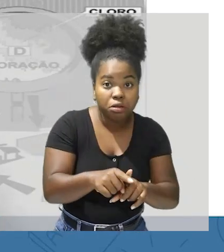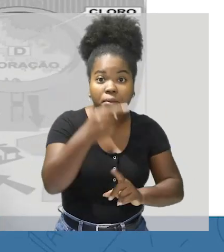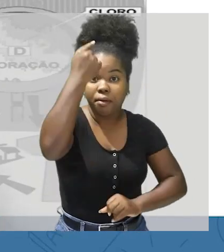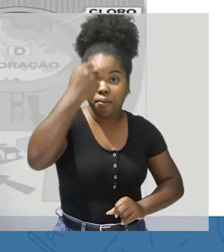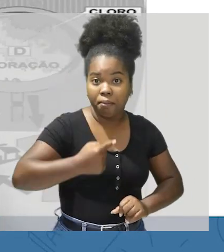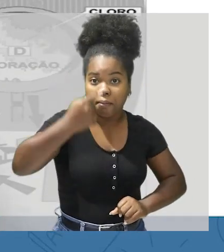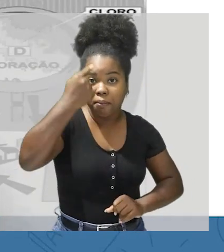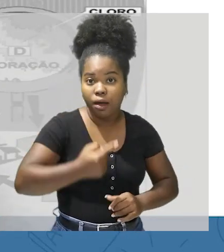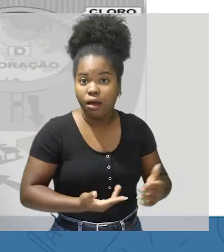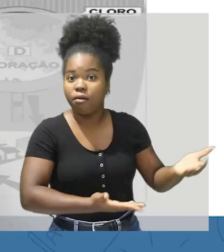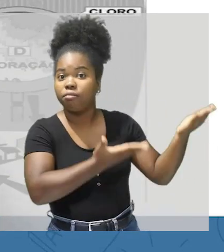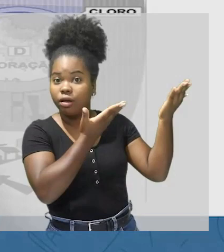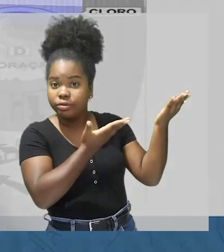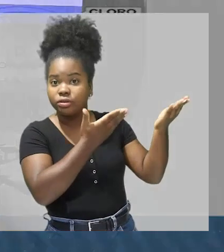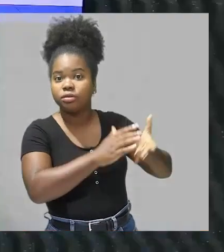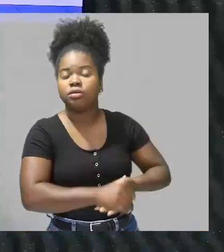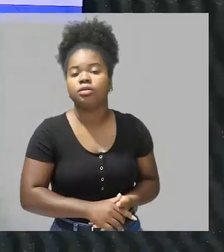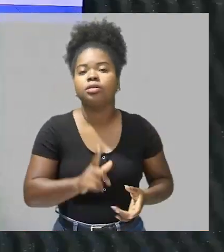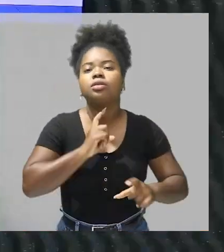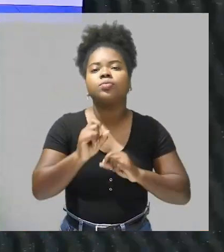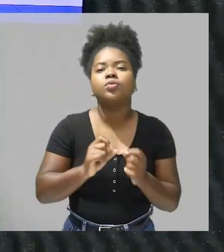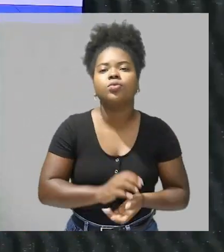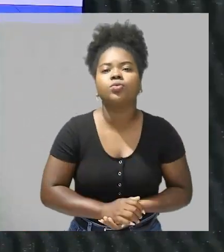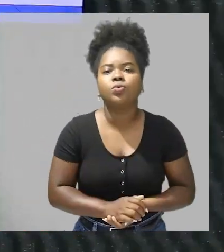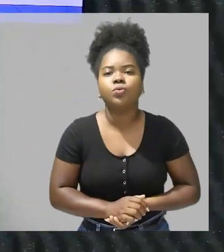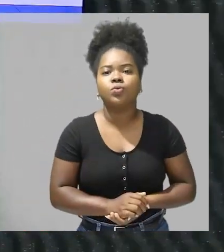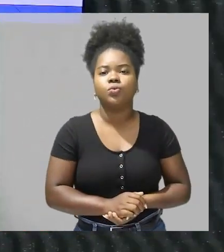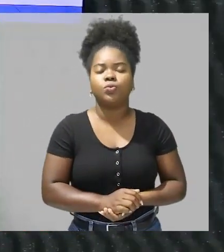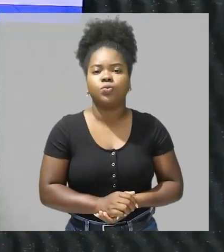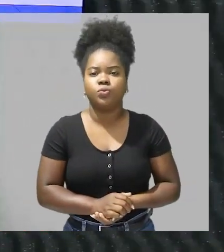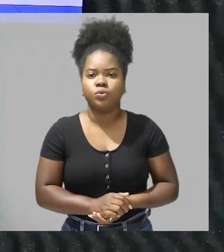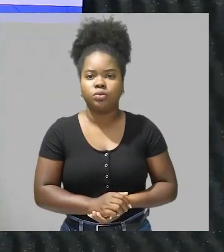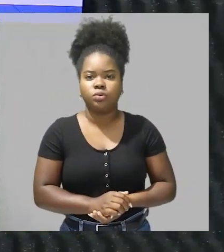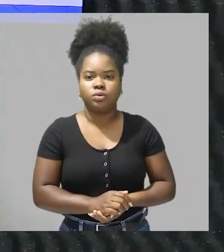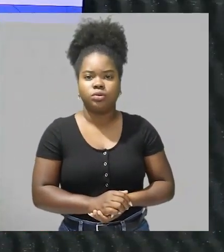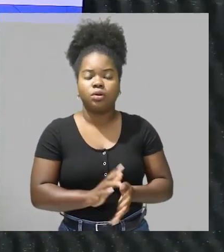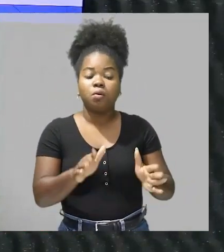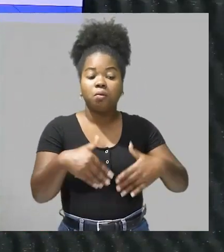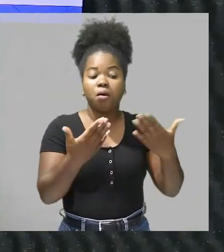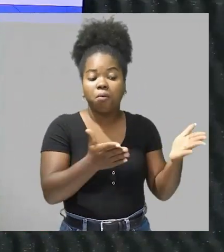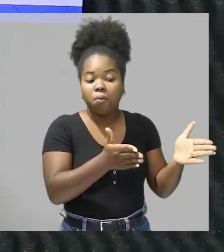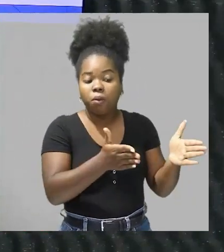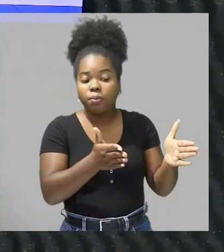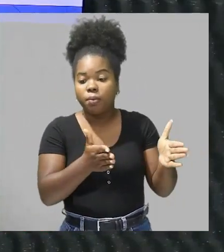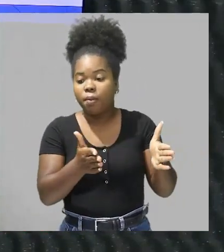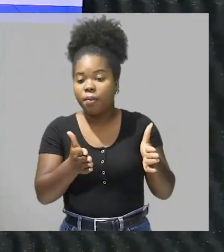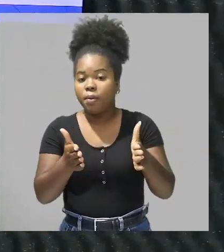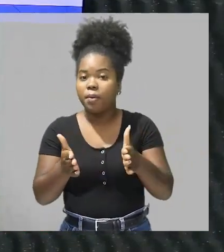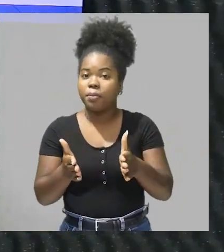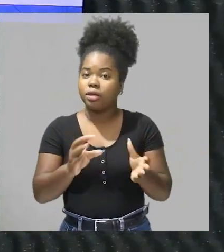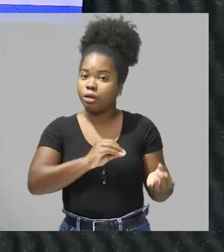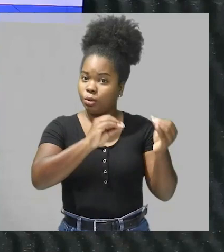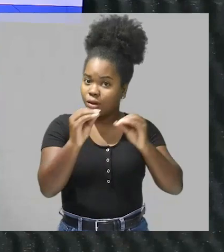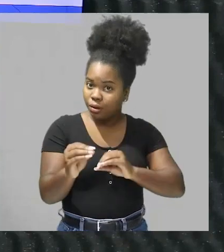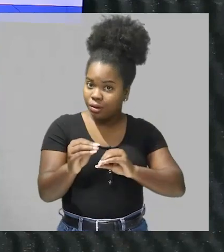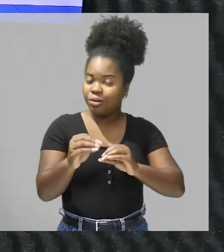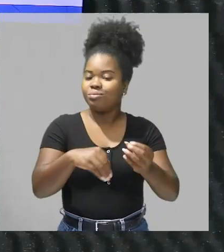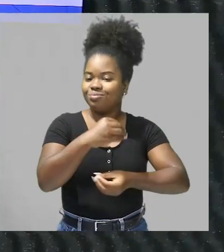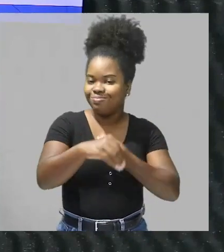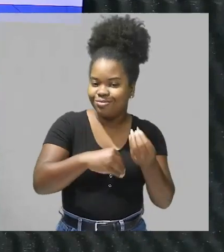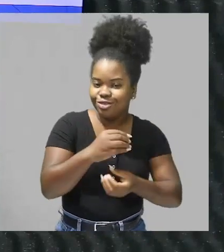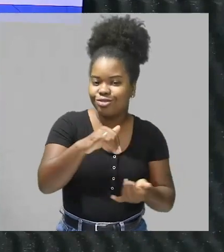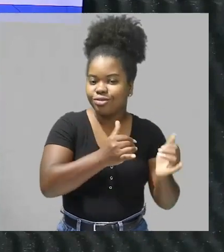né na figurinha as imagens em que são as etapas em que são adicionadas substâncias